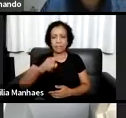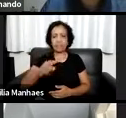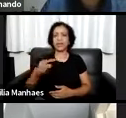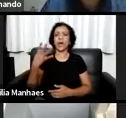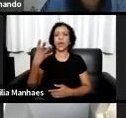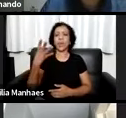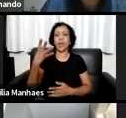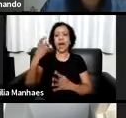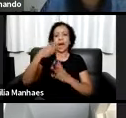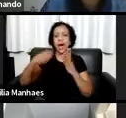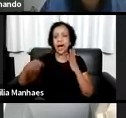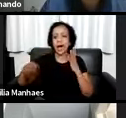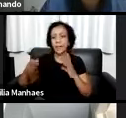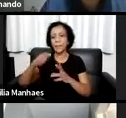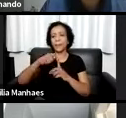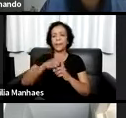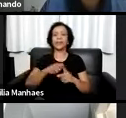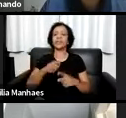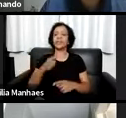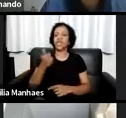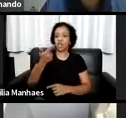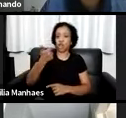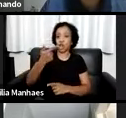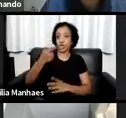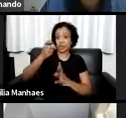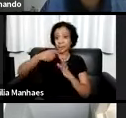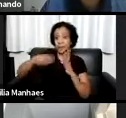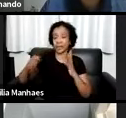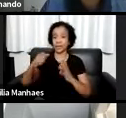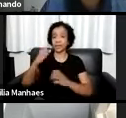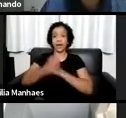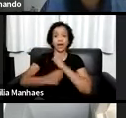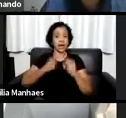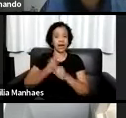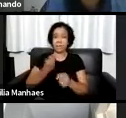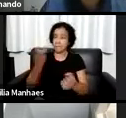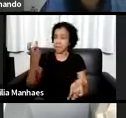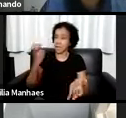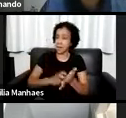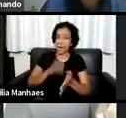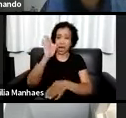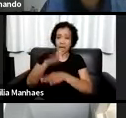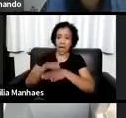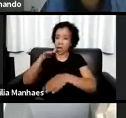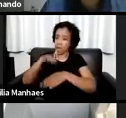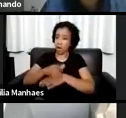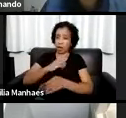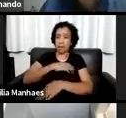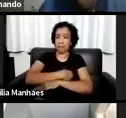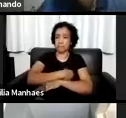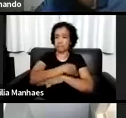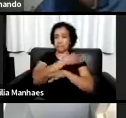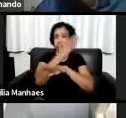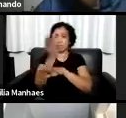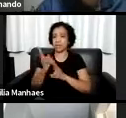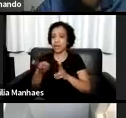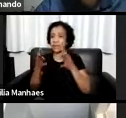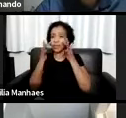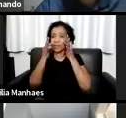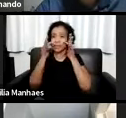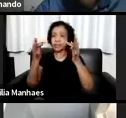mês, 12 meses ao ano, dia e noite. Testemunhas de tempo integral. É a